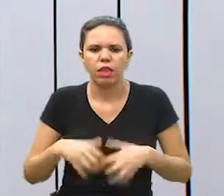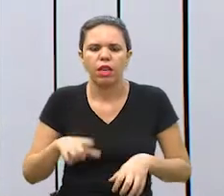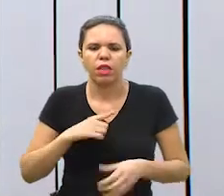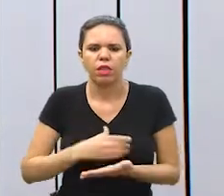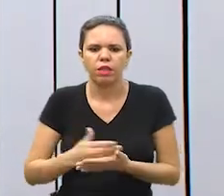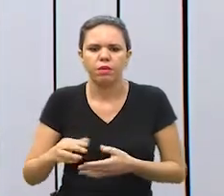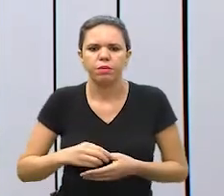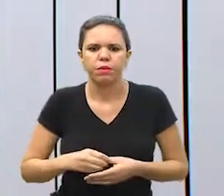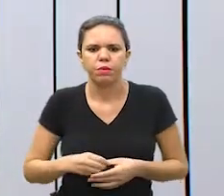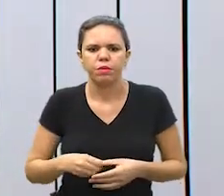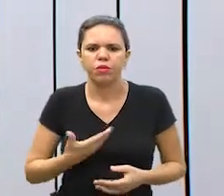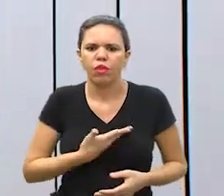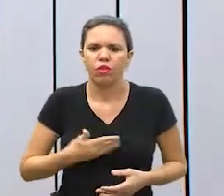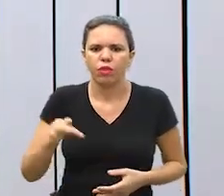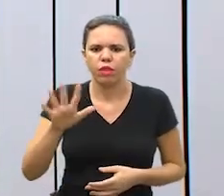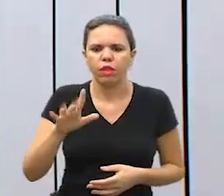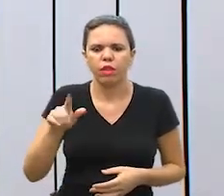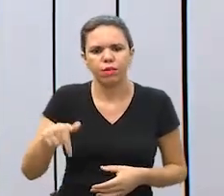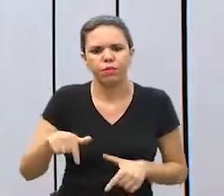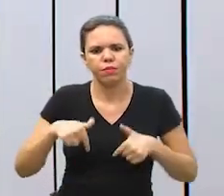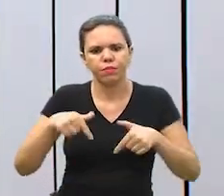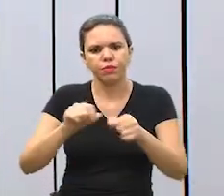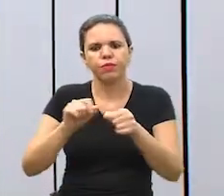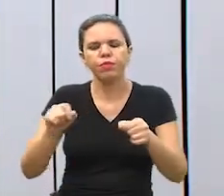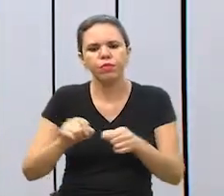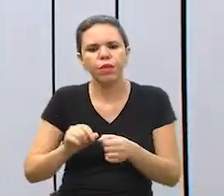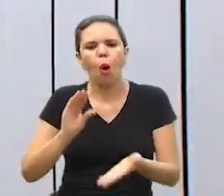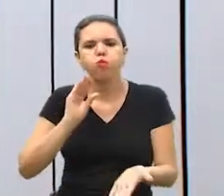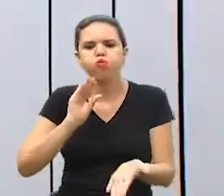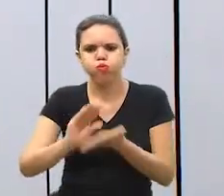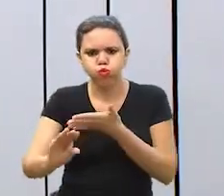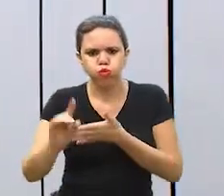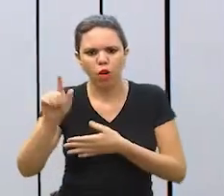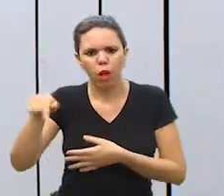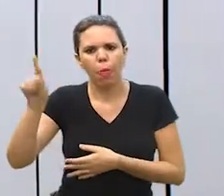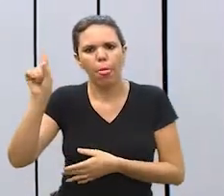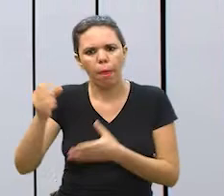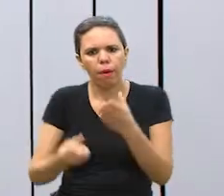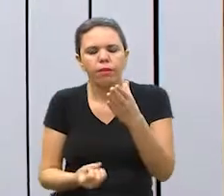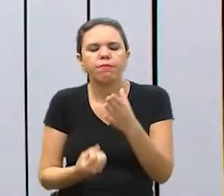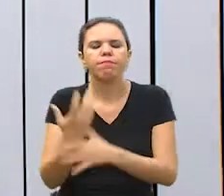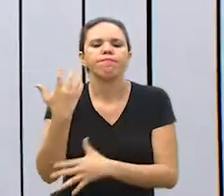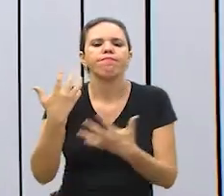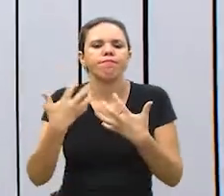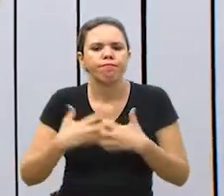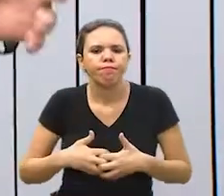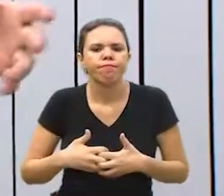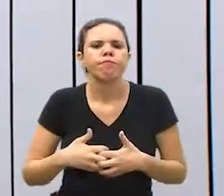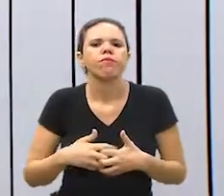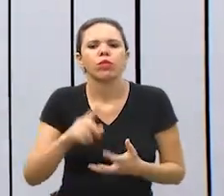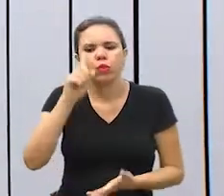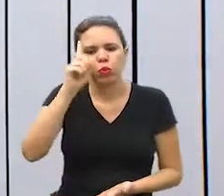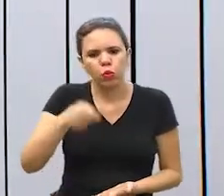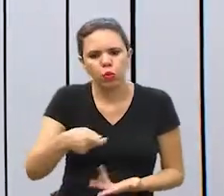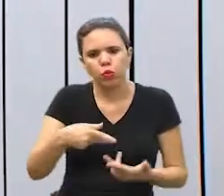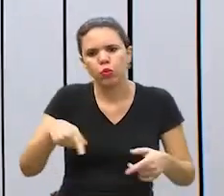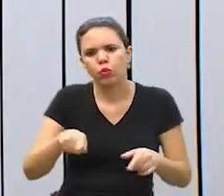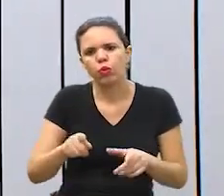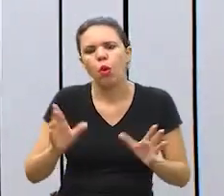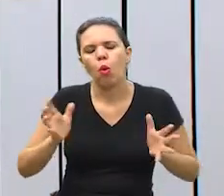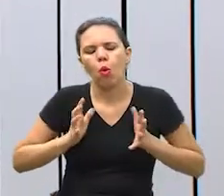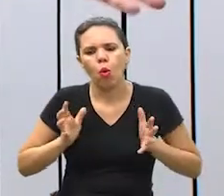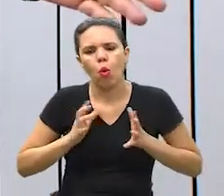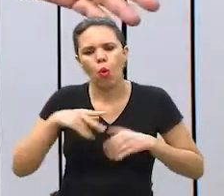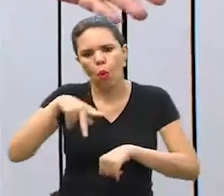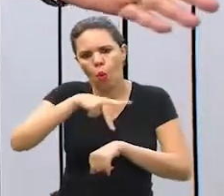o início lá no governo federal. É ele que tem o recurso, é lá que gera tudo a riqueza do